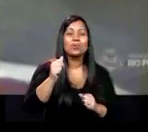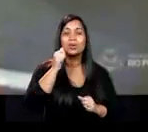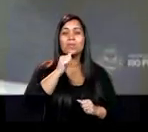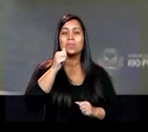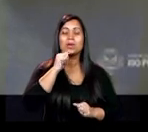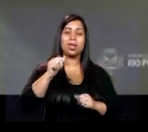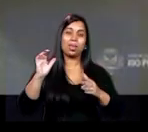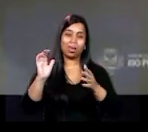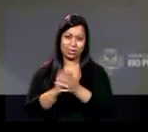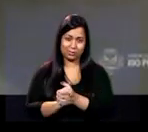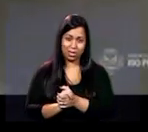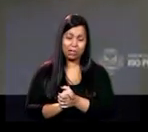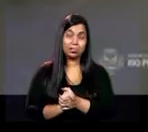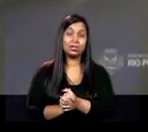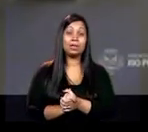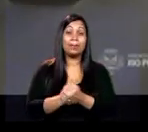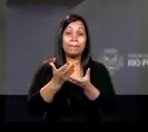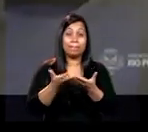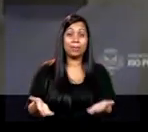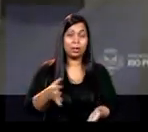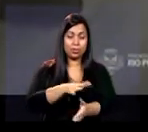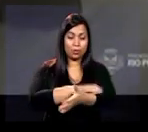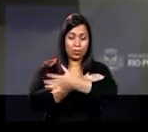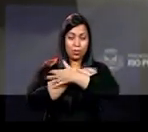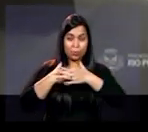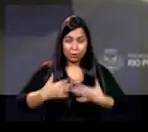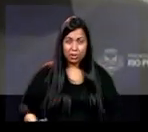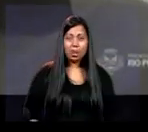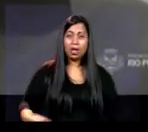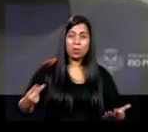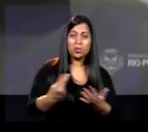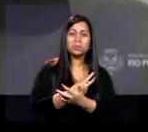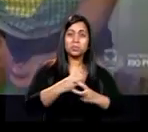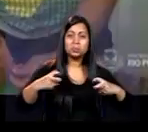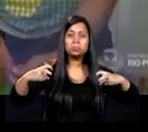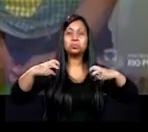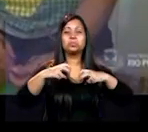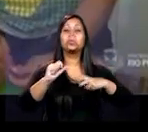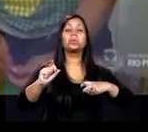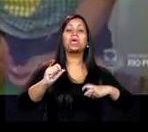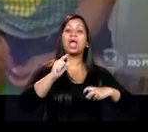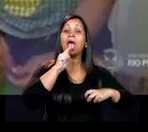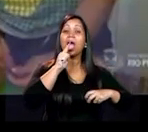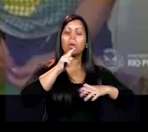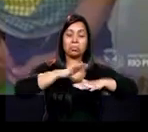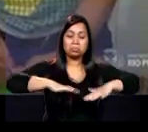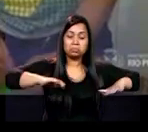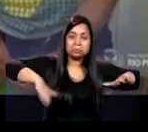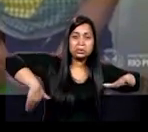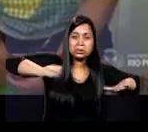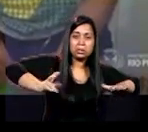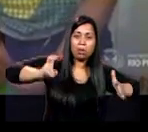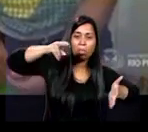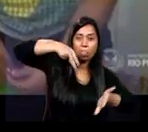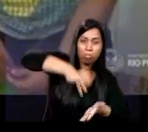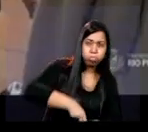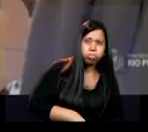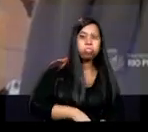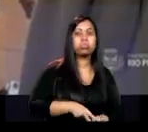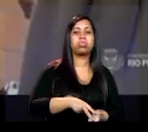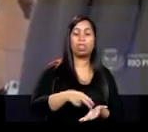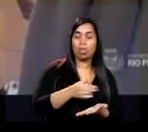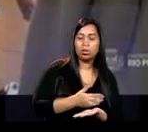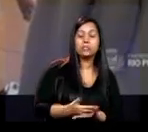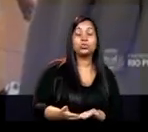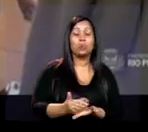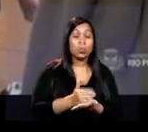da esposa Edjane. Ele perdeu os movimentos do corpo após ter sofrido um acidente na piscina há 2 anos. No início,